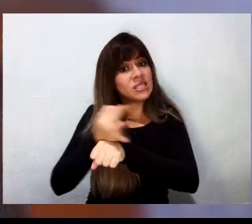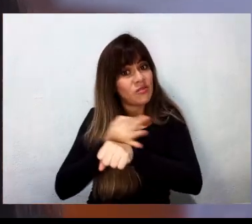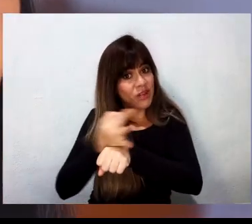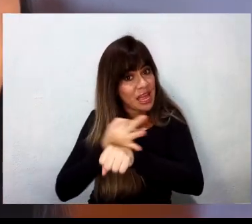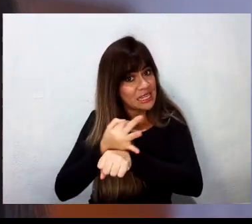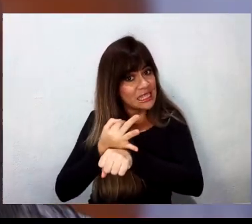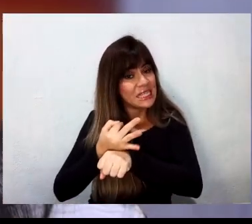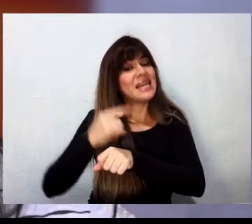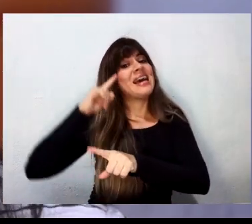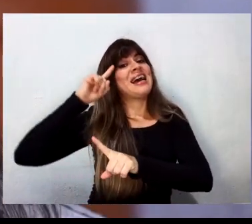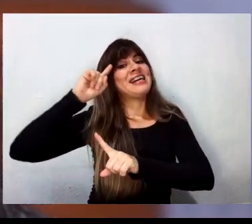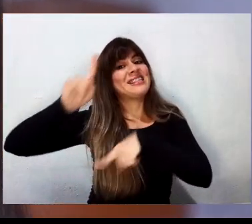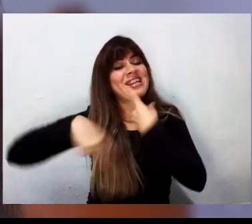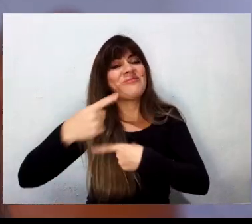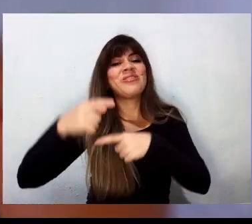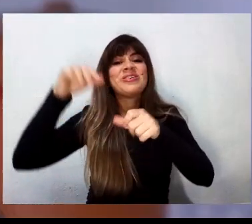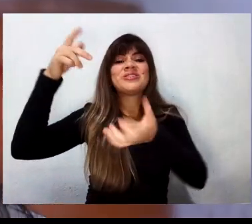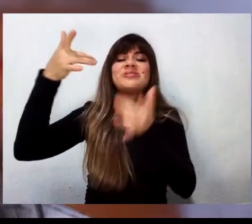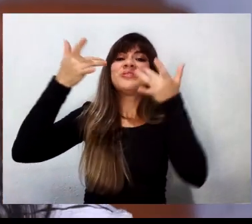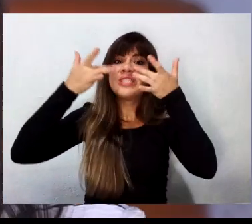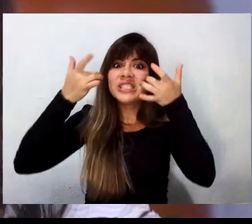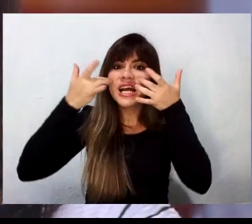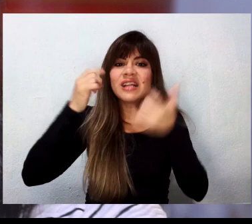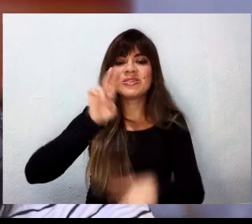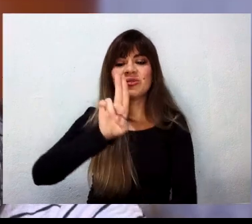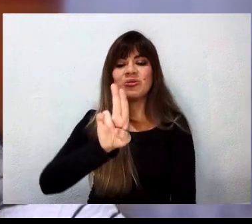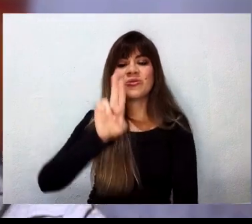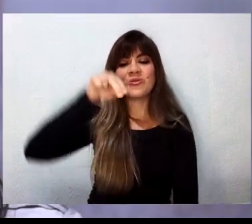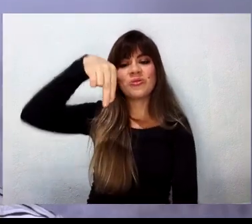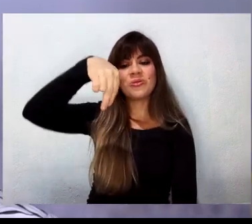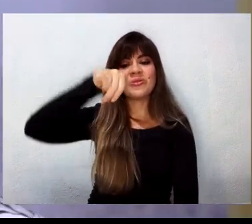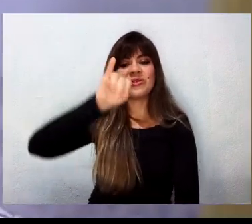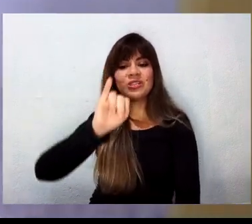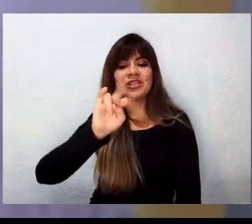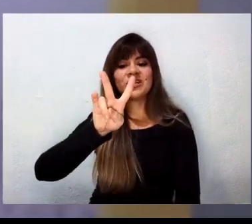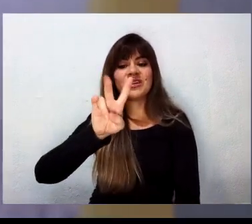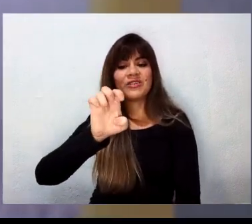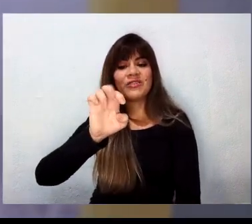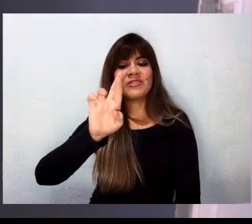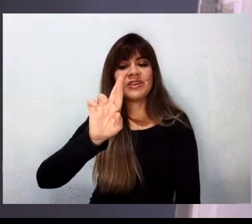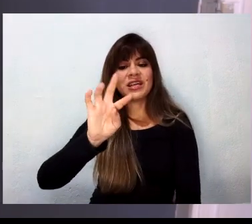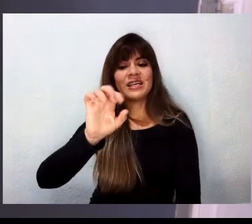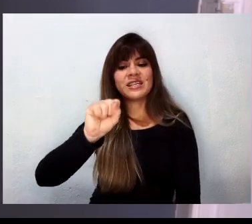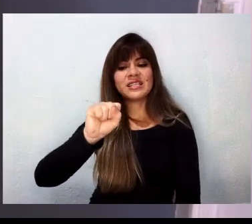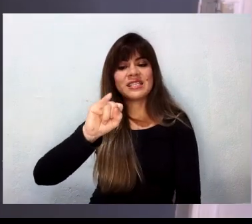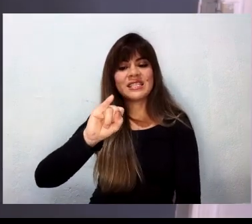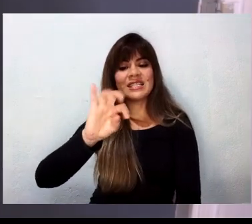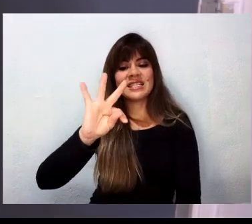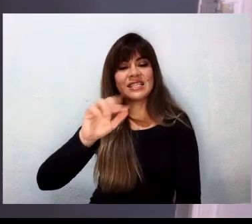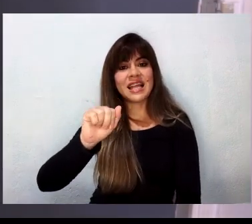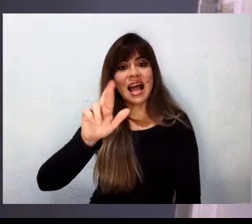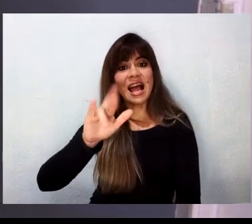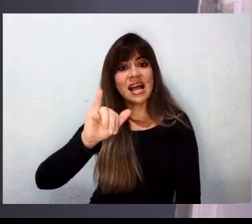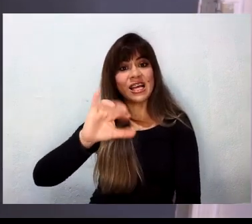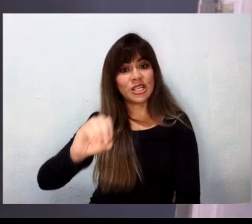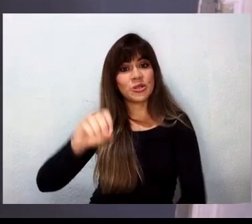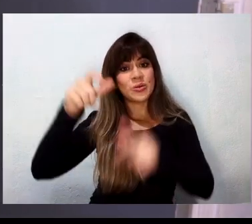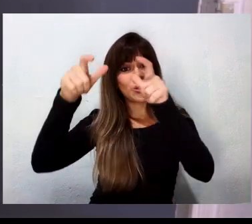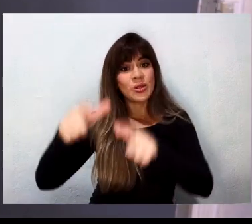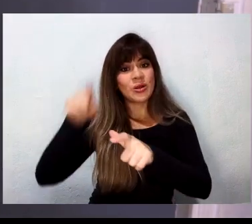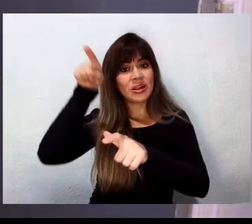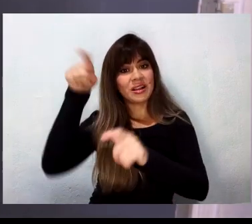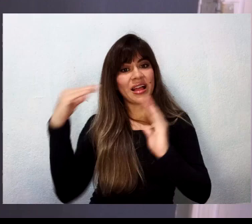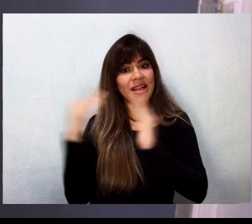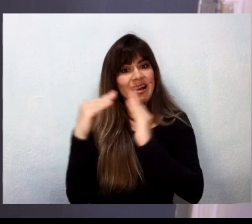férias. Aí eu lembro que foi lá no Teatro Universitário, que era onde, na época, eles